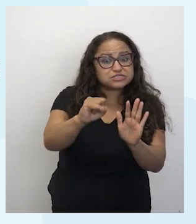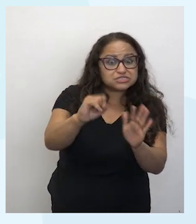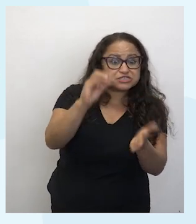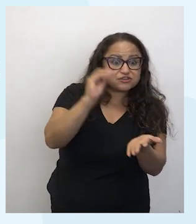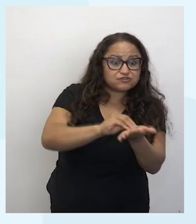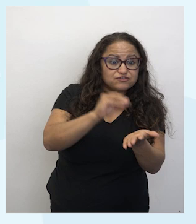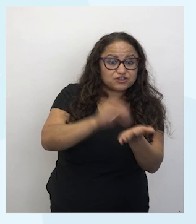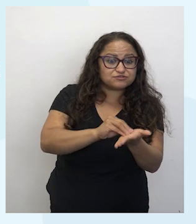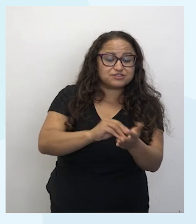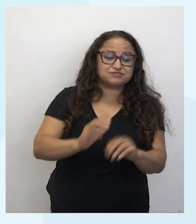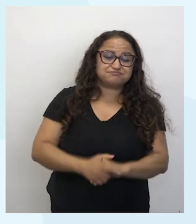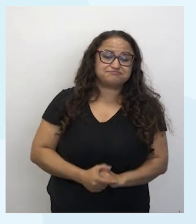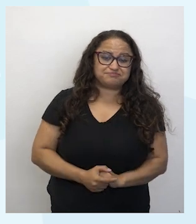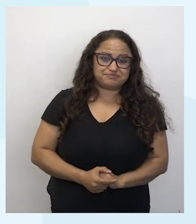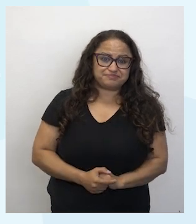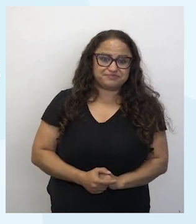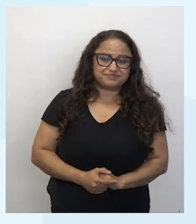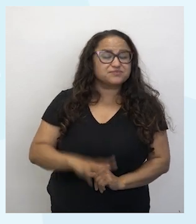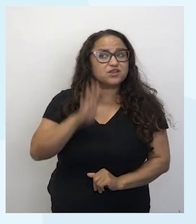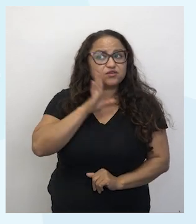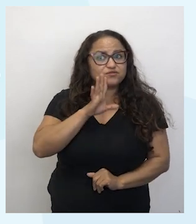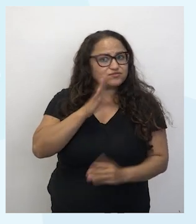energia elétrica? Vamos lá, vamos ver.